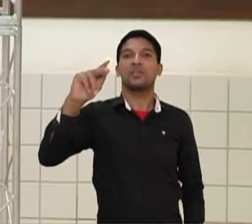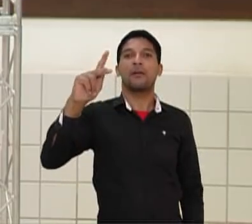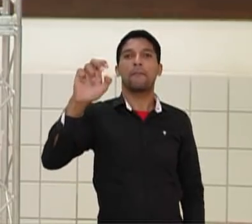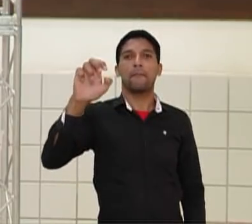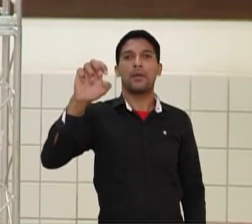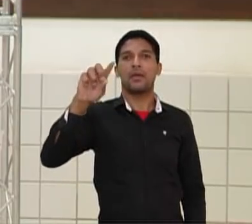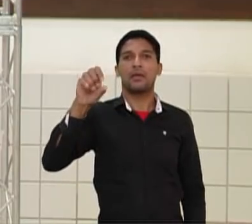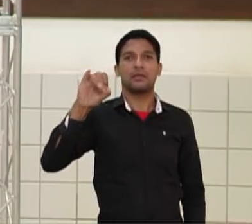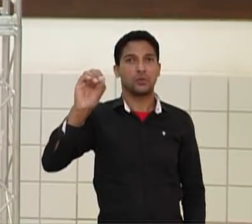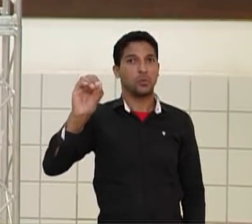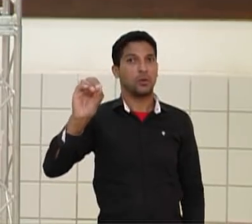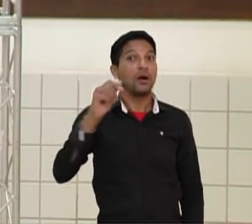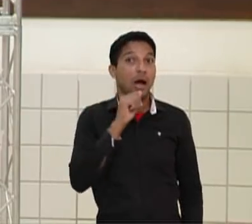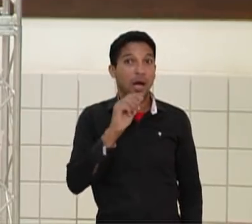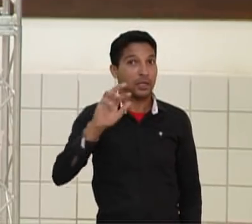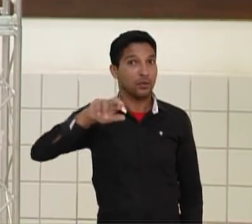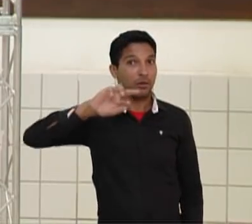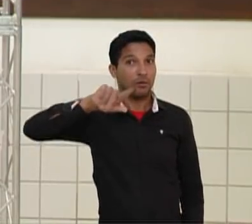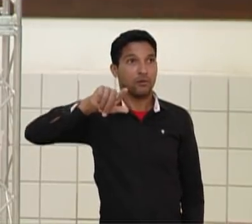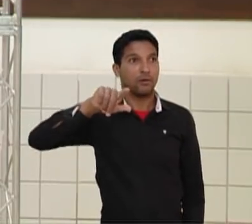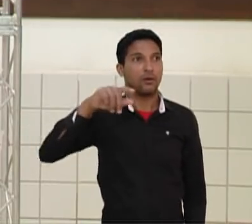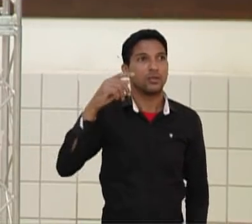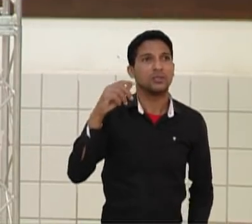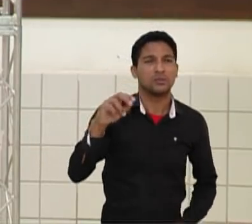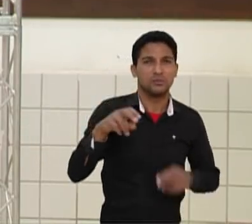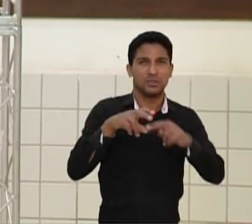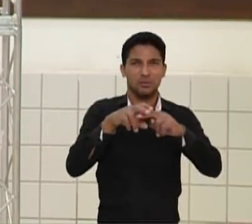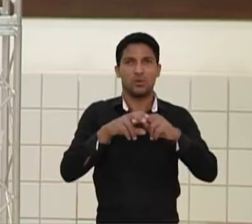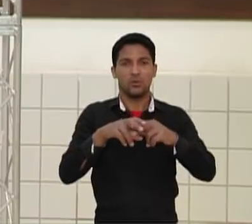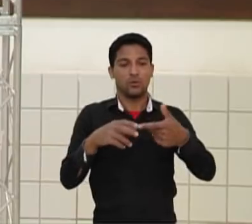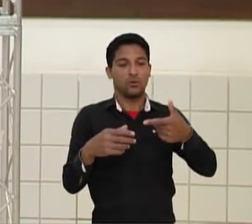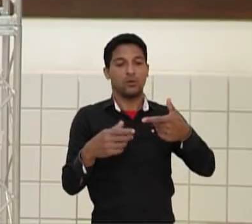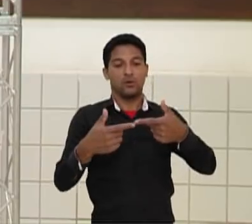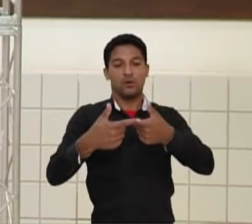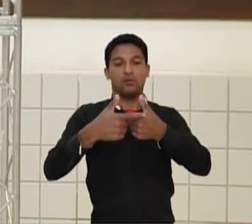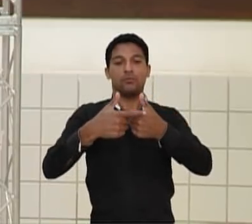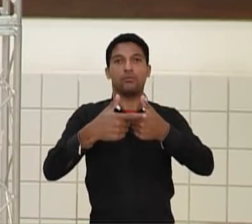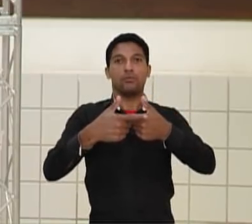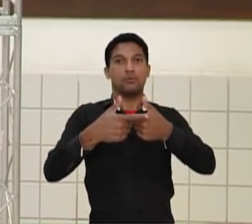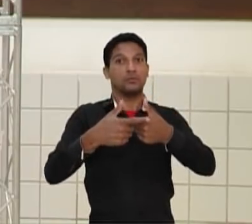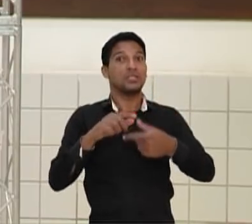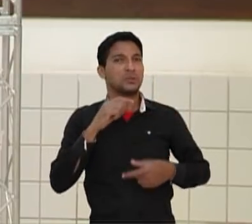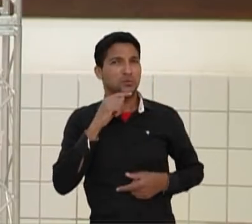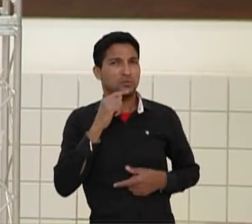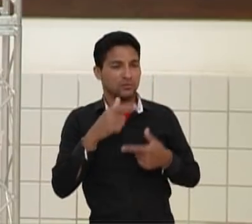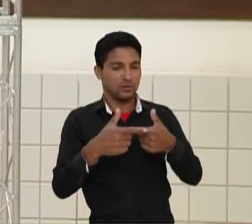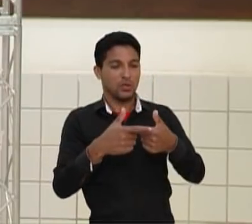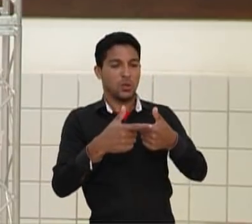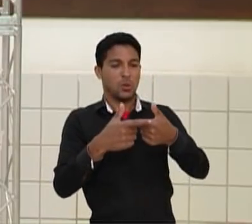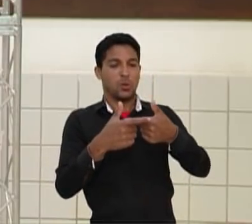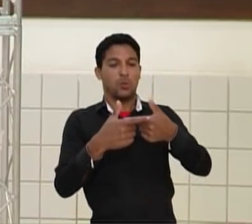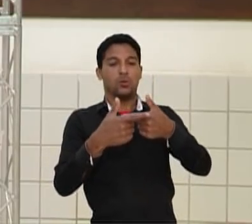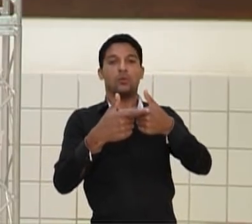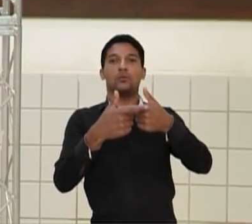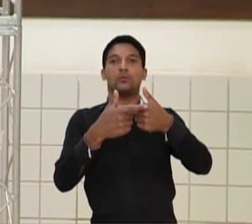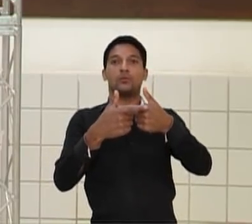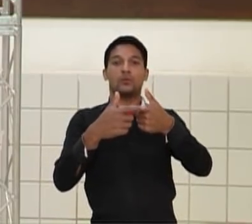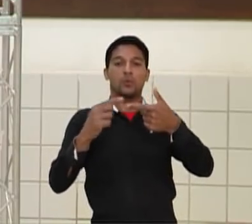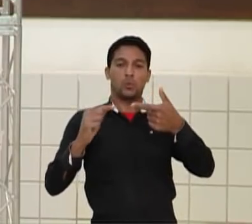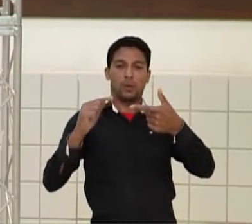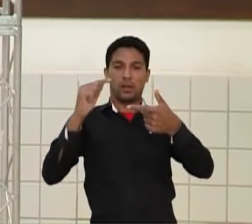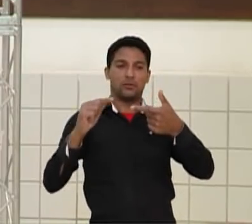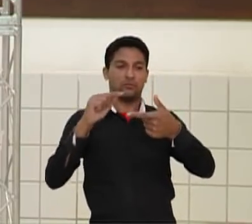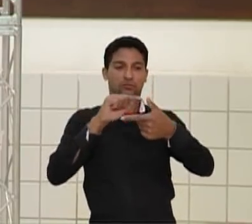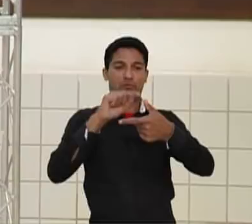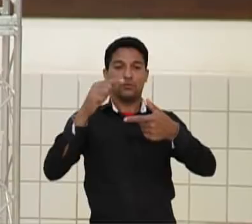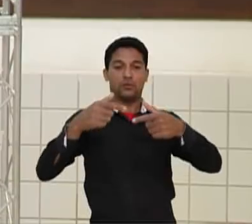tela, você vai observar que os lados eles não são paralelos. Você pode ficar nessa dúvida, mas você não tem nenhuma garantia de que esses lados são